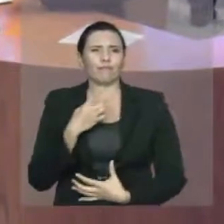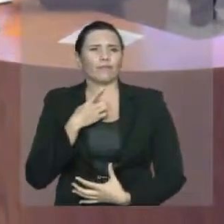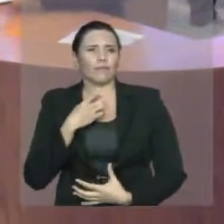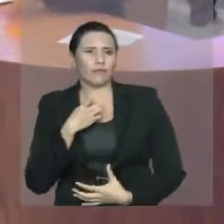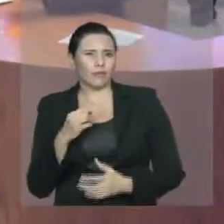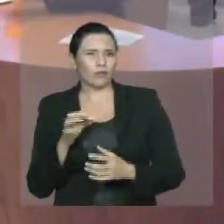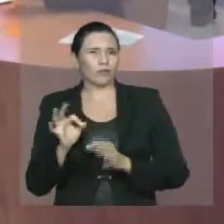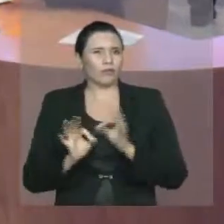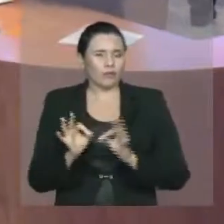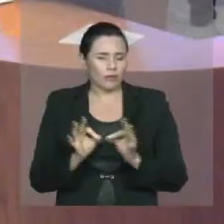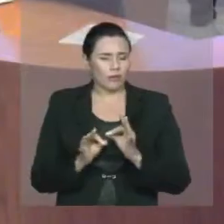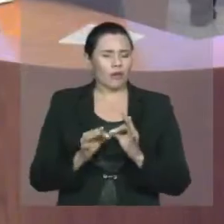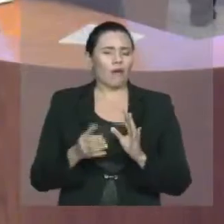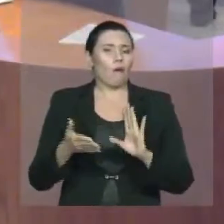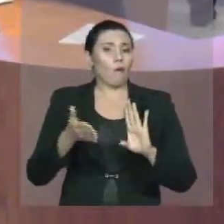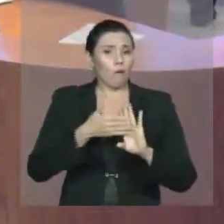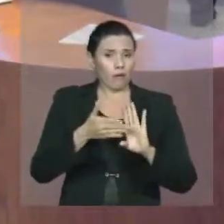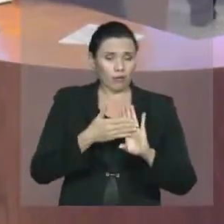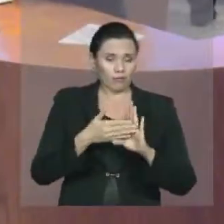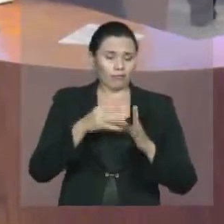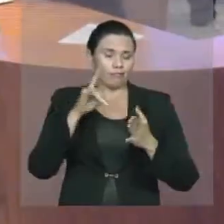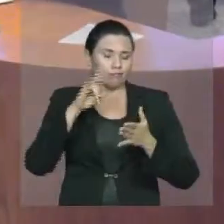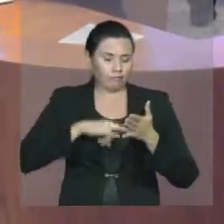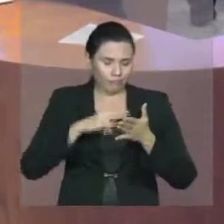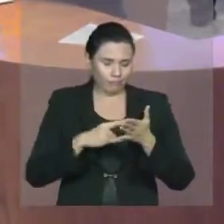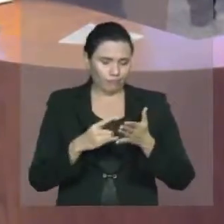solicitando ao Governo do Estado e à Secretaria de Segurança Pública,